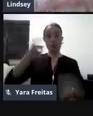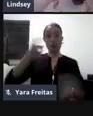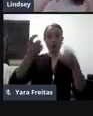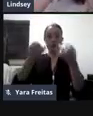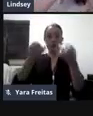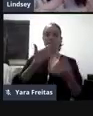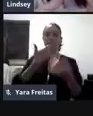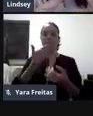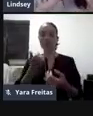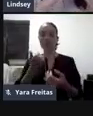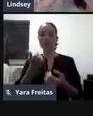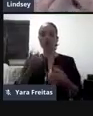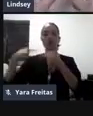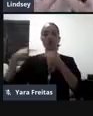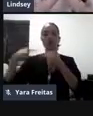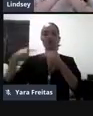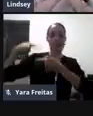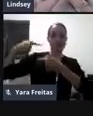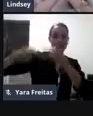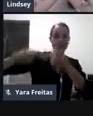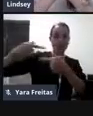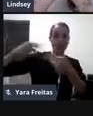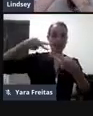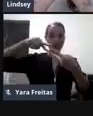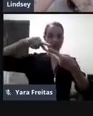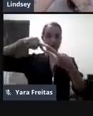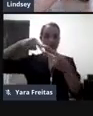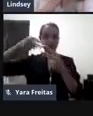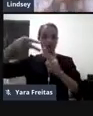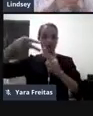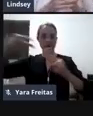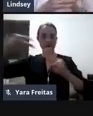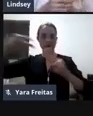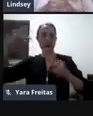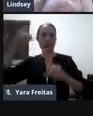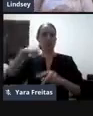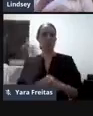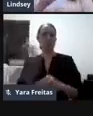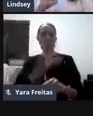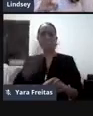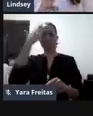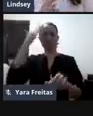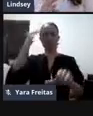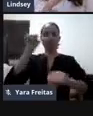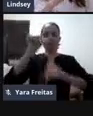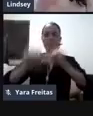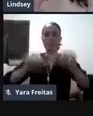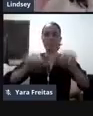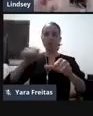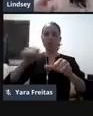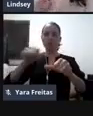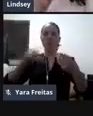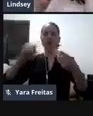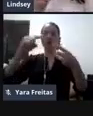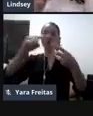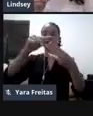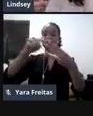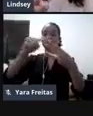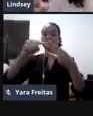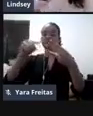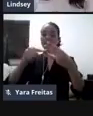à genética, né? A gente sabe que mutações em 3 genes, da proteína